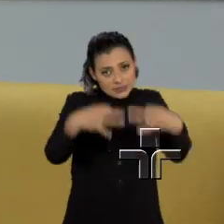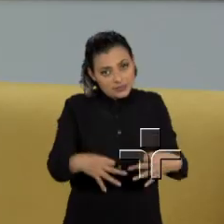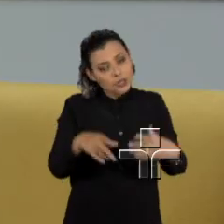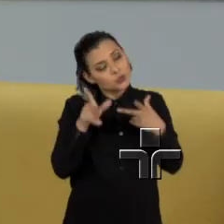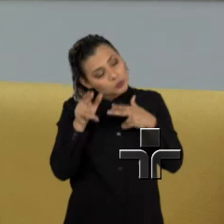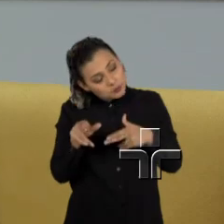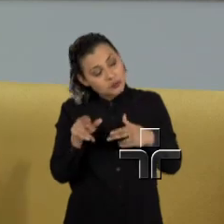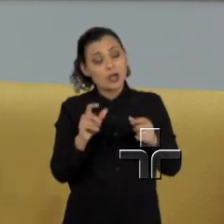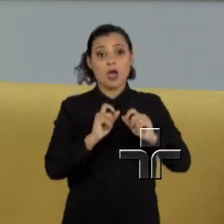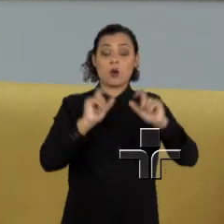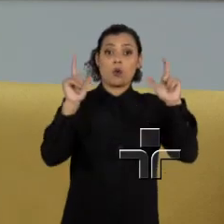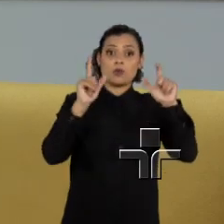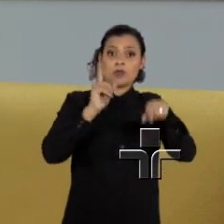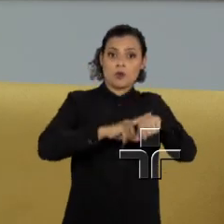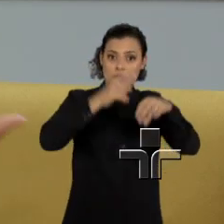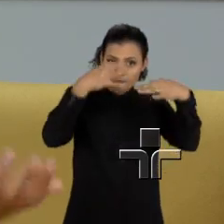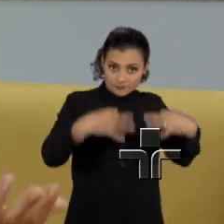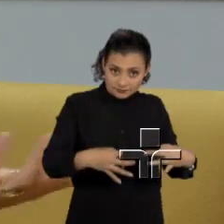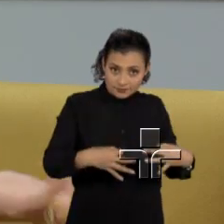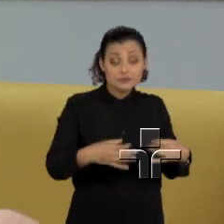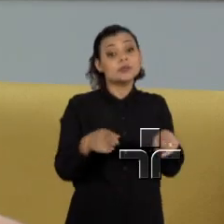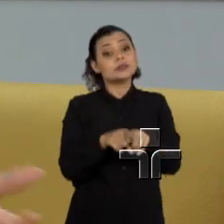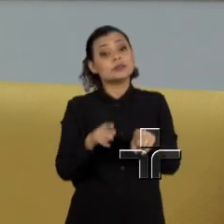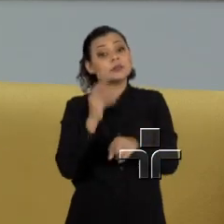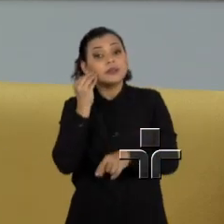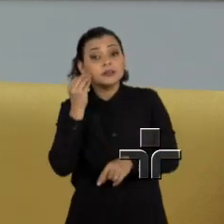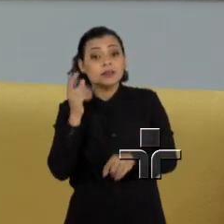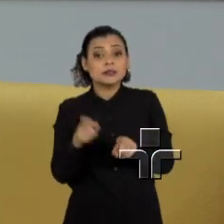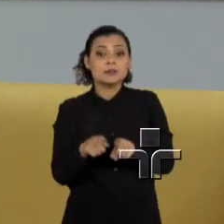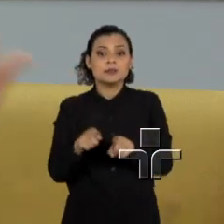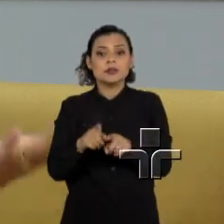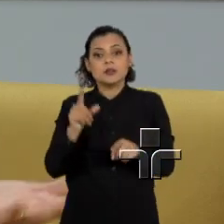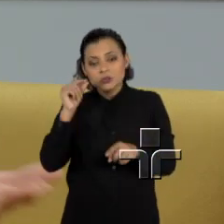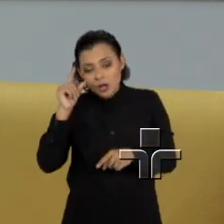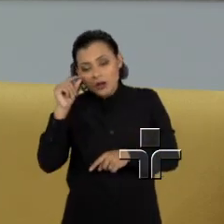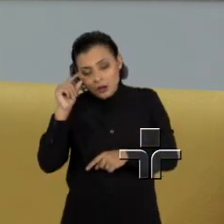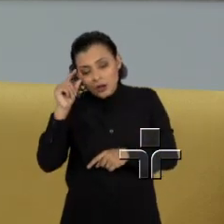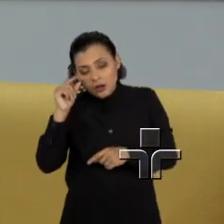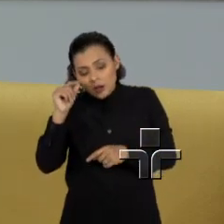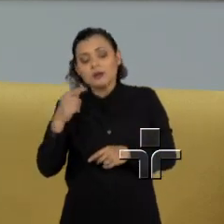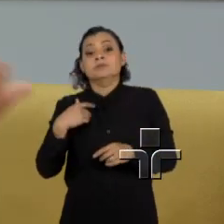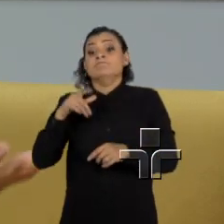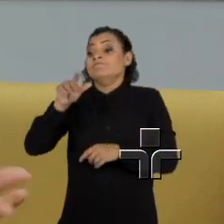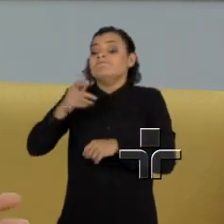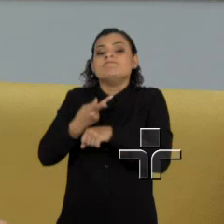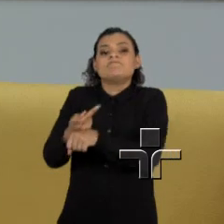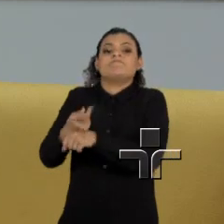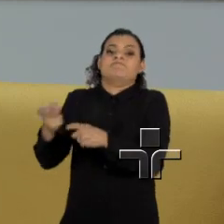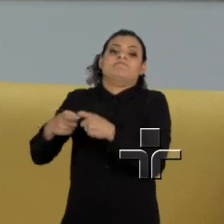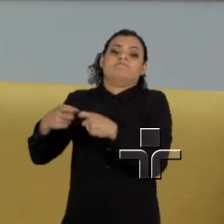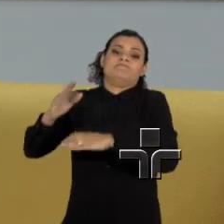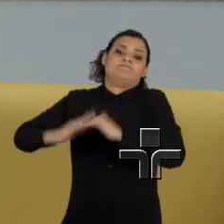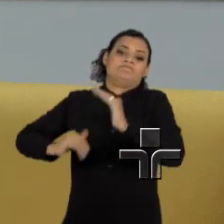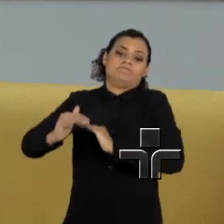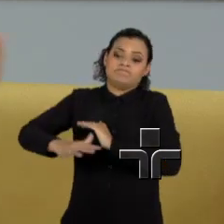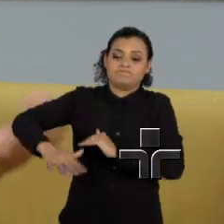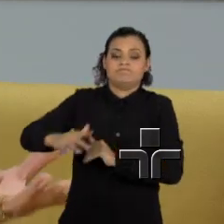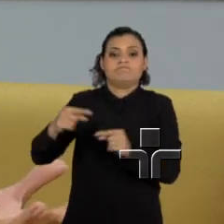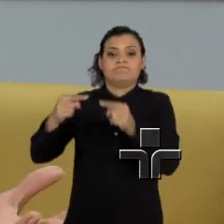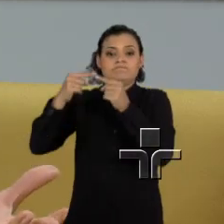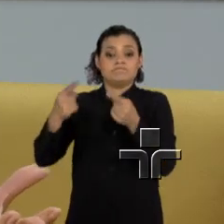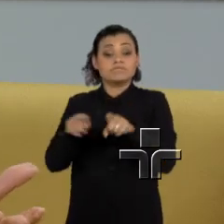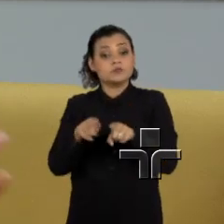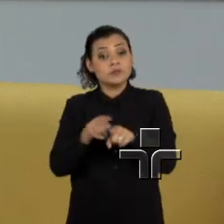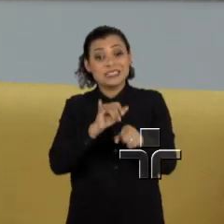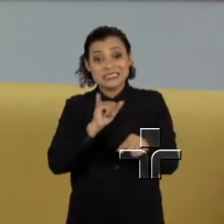acordar no mesmo horário, tentar repor aquele sono que foi embora de alguma forma, procurando um especialista, se é insônia, por exemplo. Se for